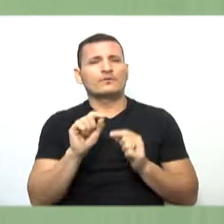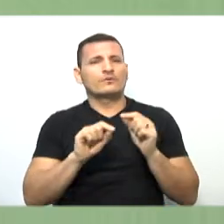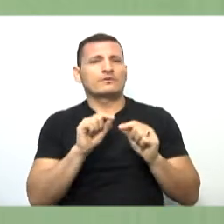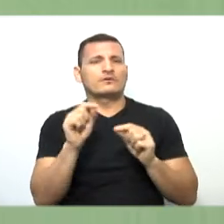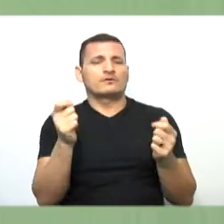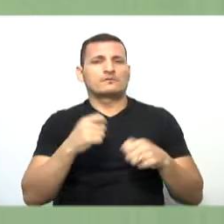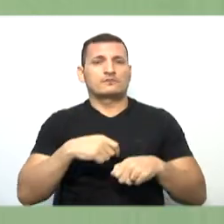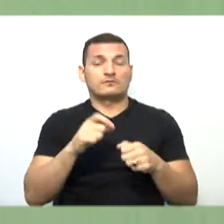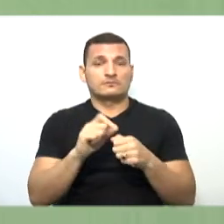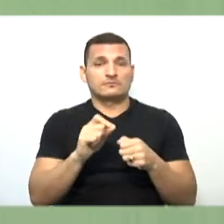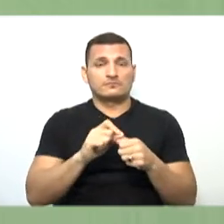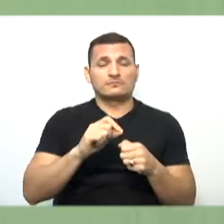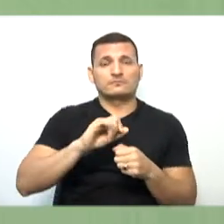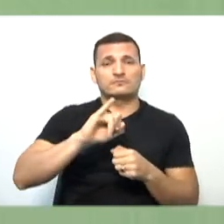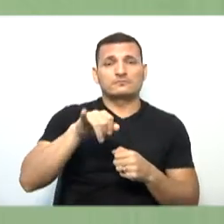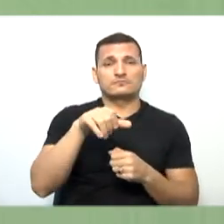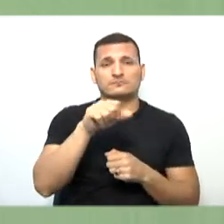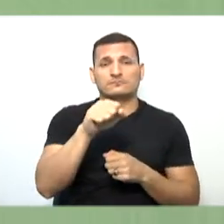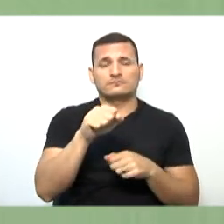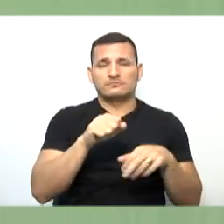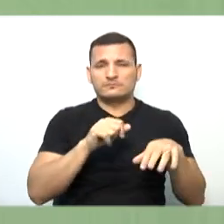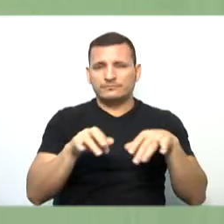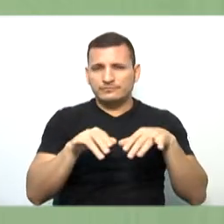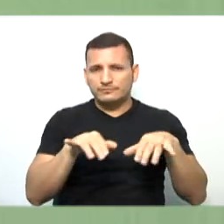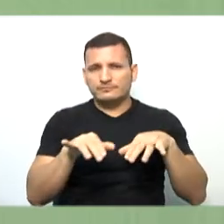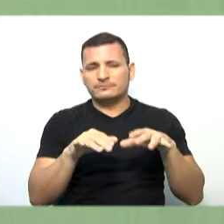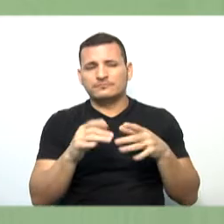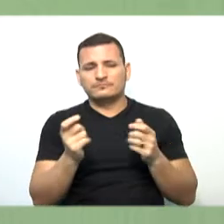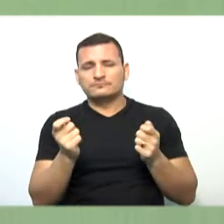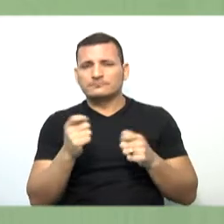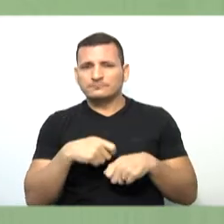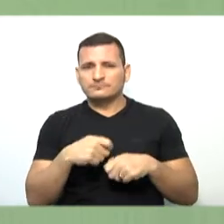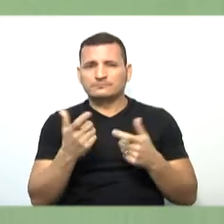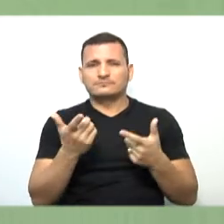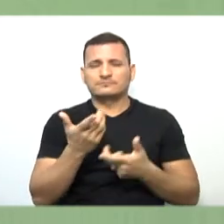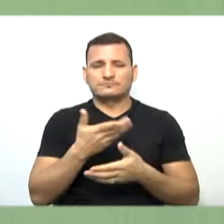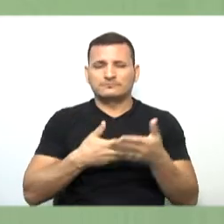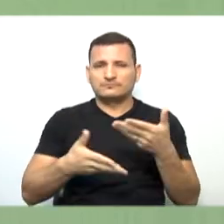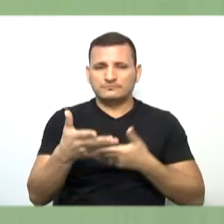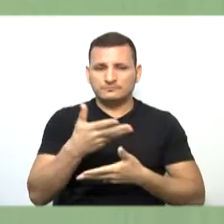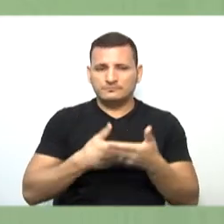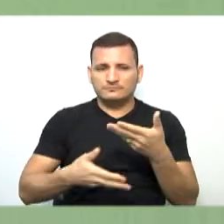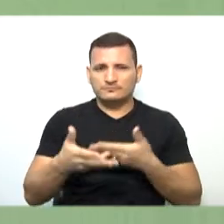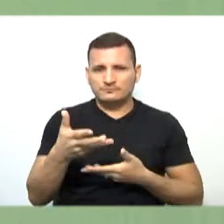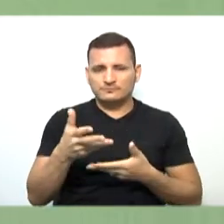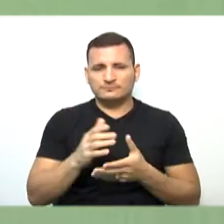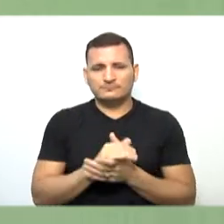para eu fazer com JavaScript? Dá para a gente interagir com